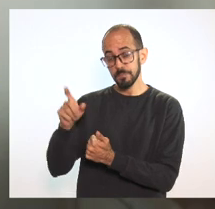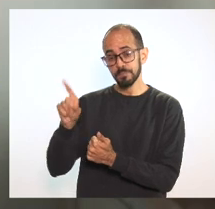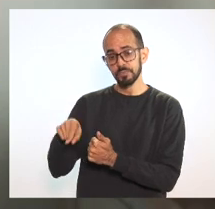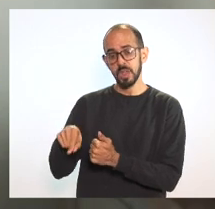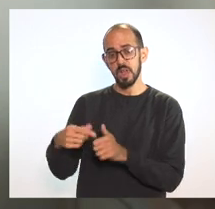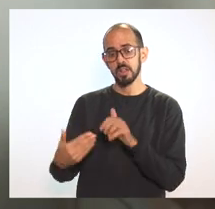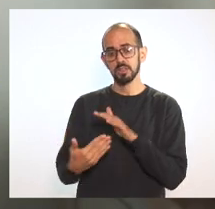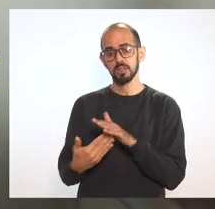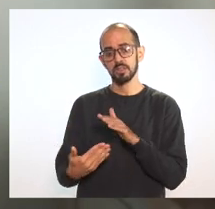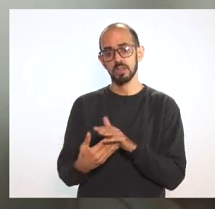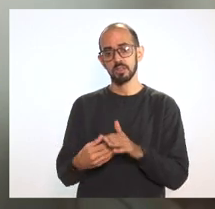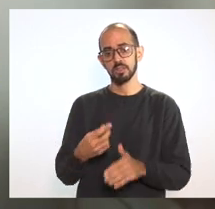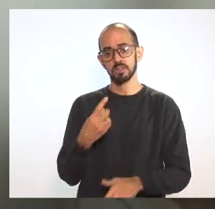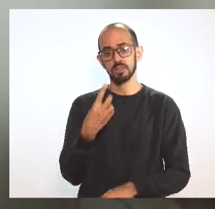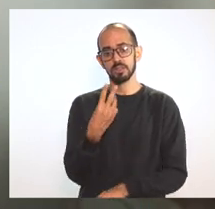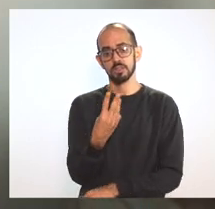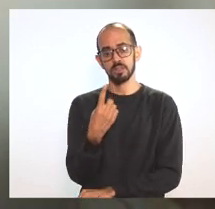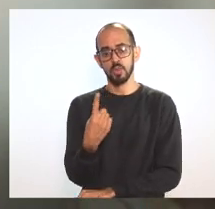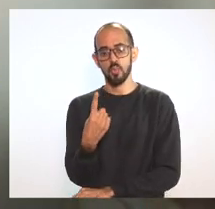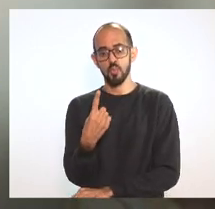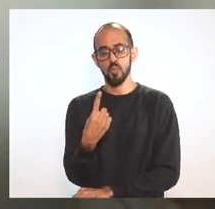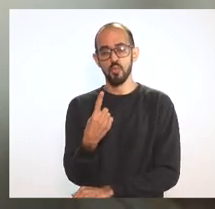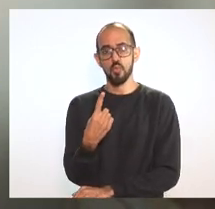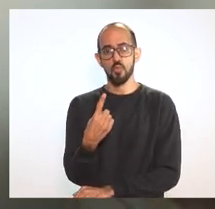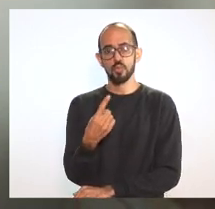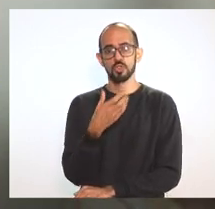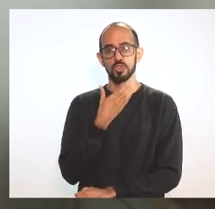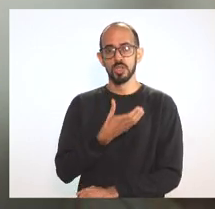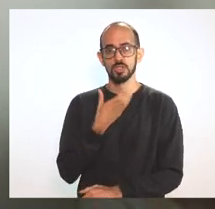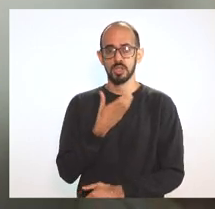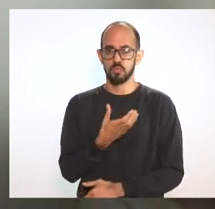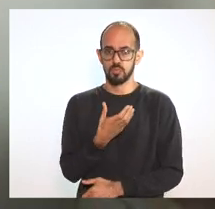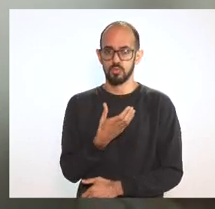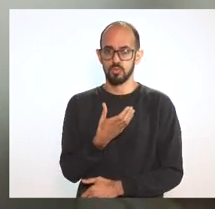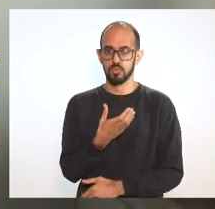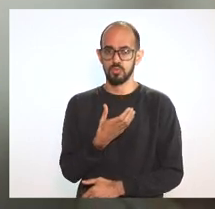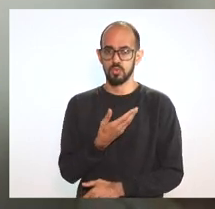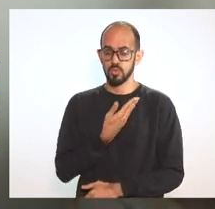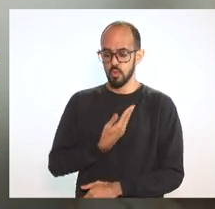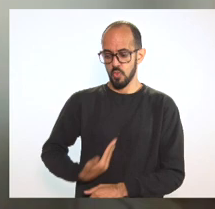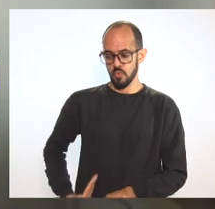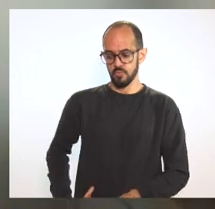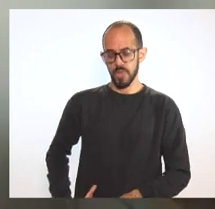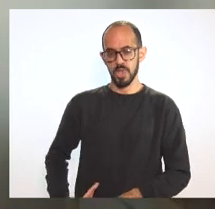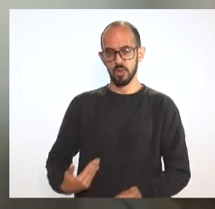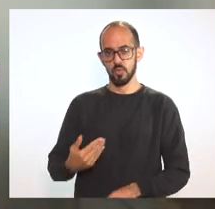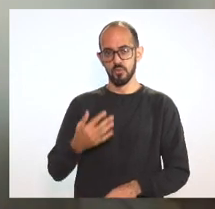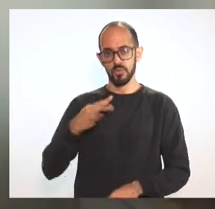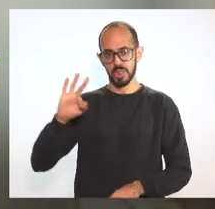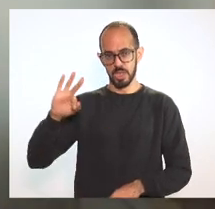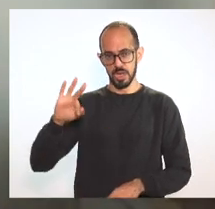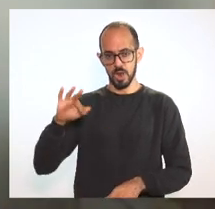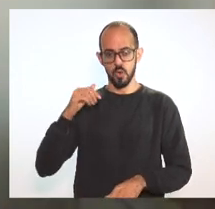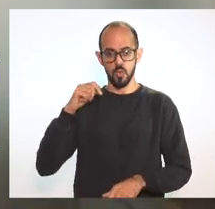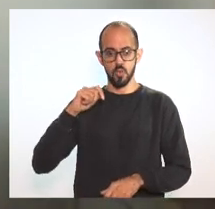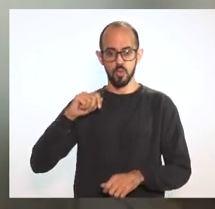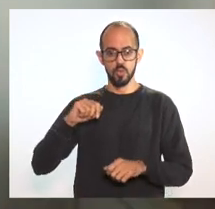de dezembro de 2020. E o governo federal também está a prometer para abril